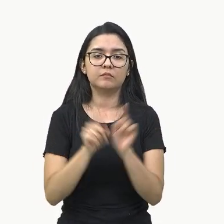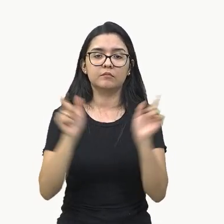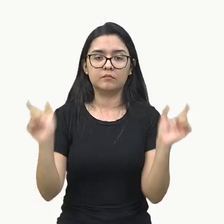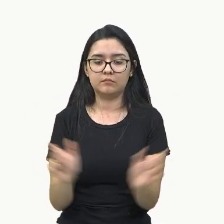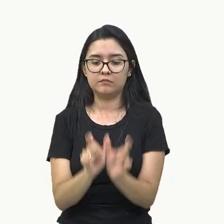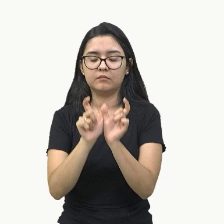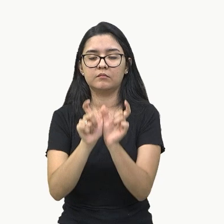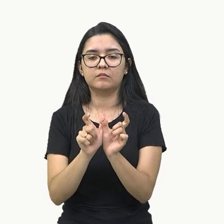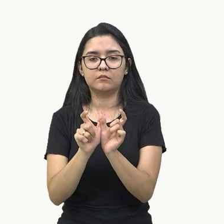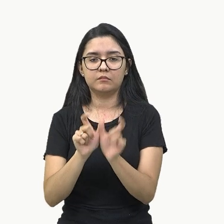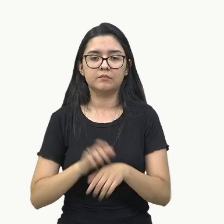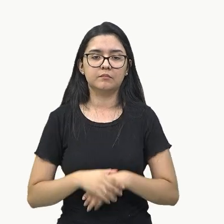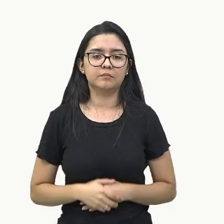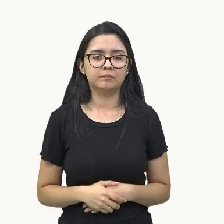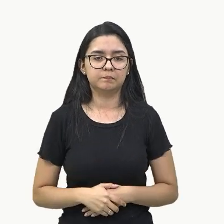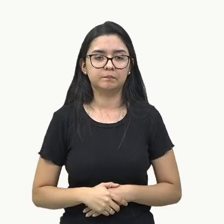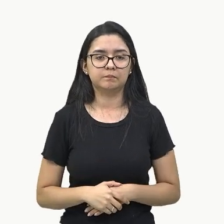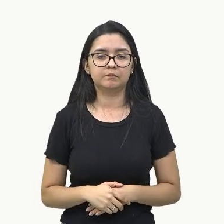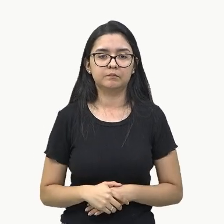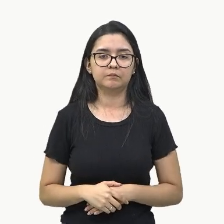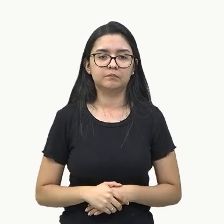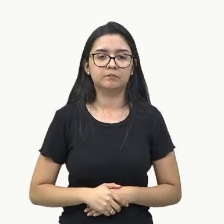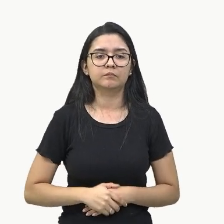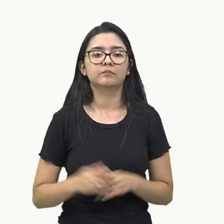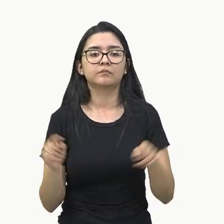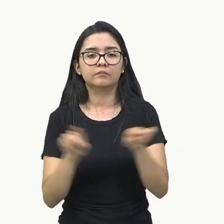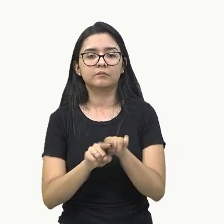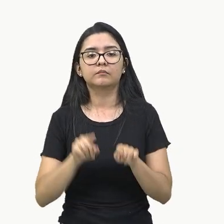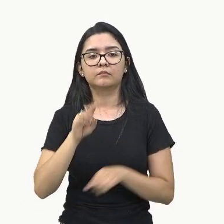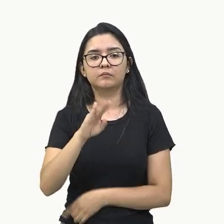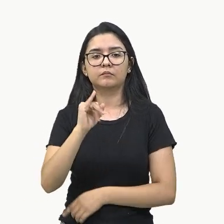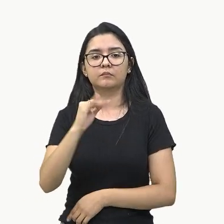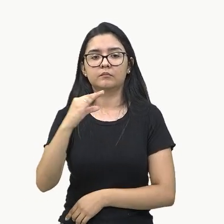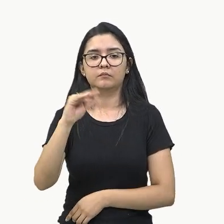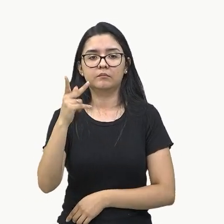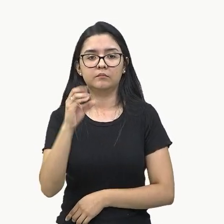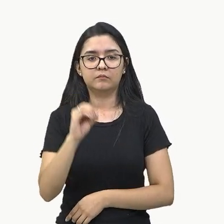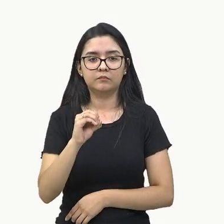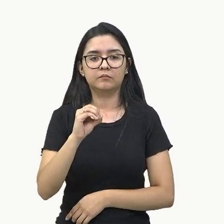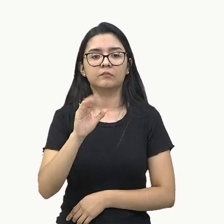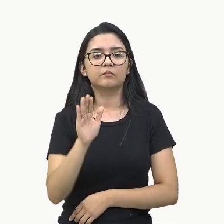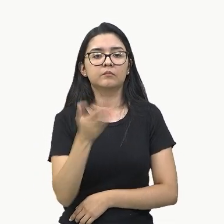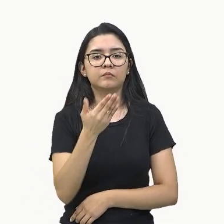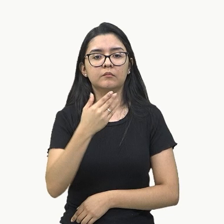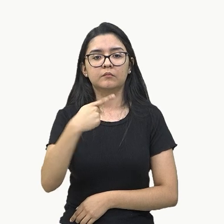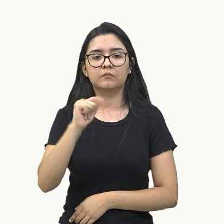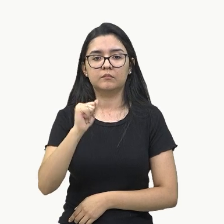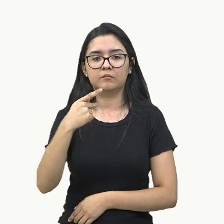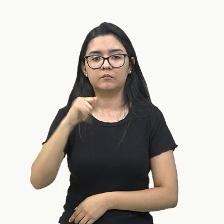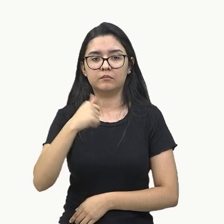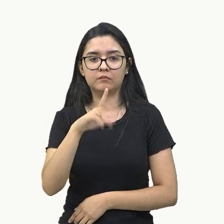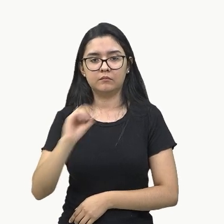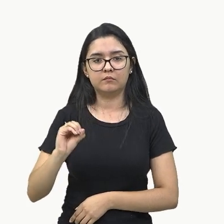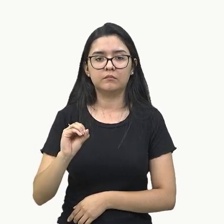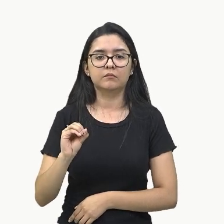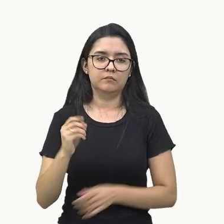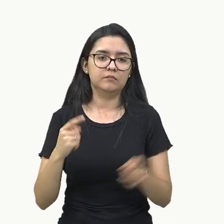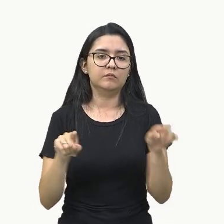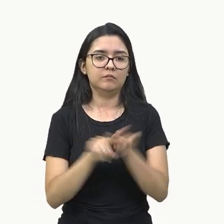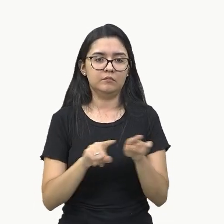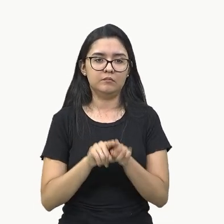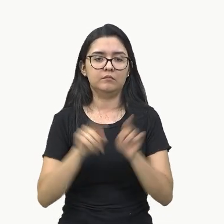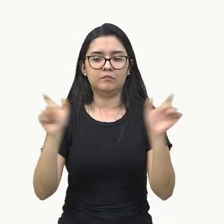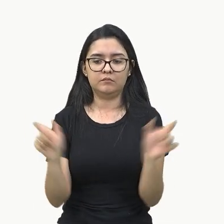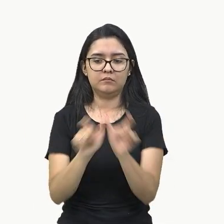por justaposição. Aqui nós temos bicho-papão, que também é a junção de duas palavras sem que haja alteração, bicho